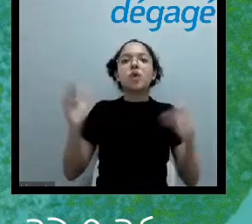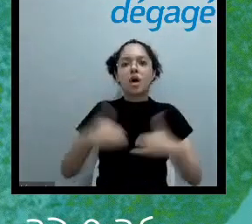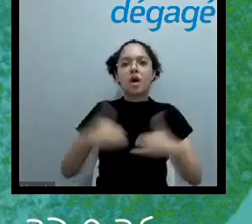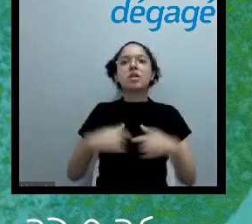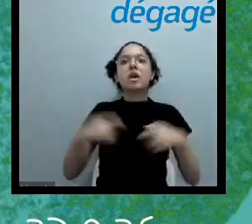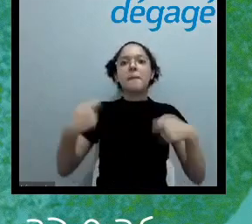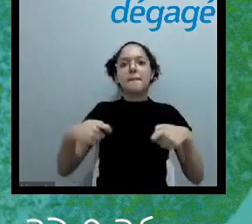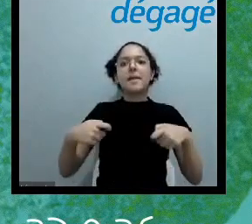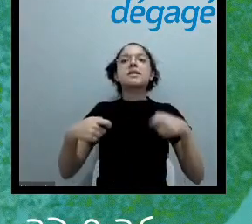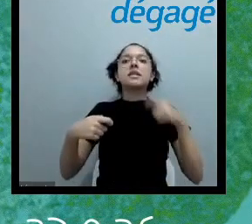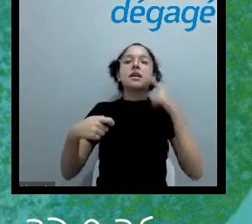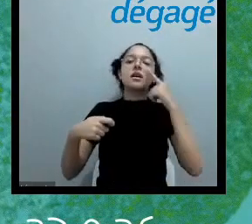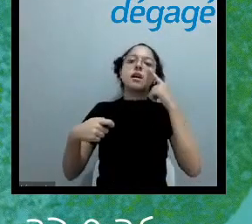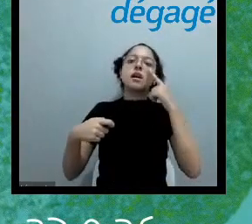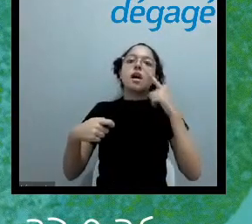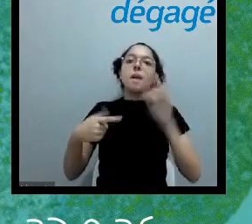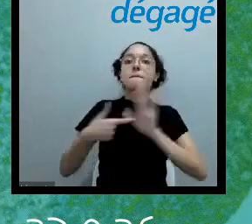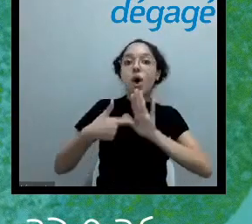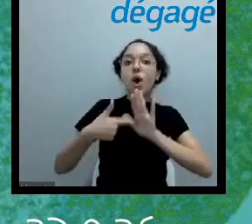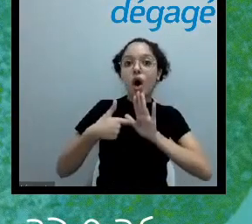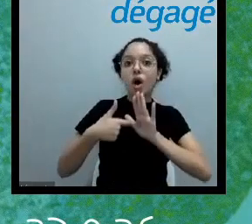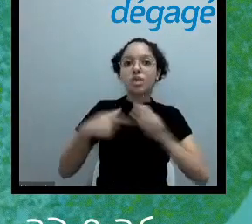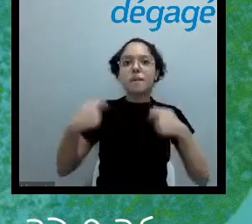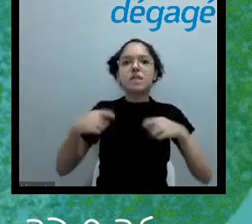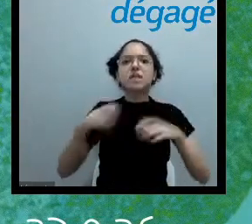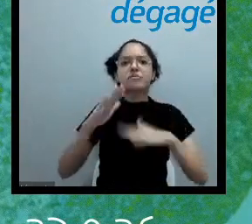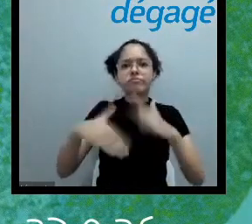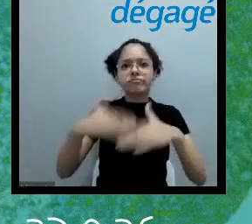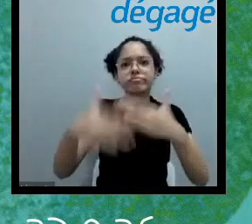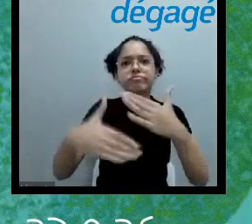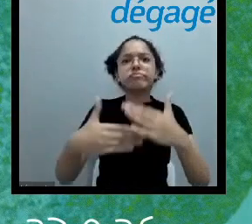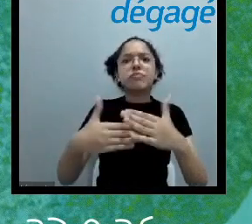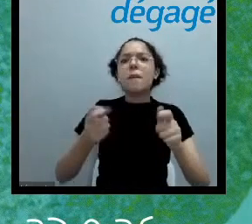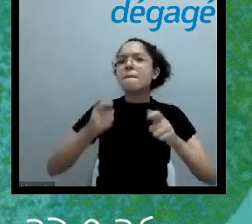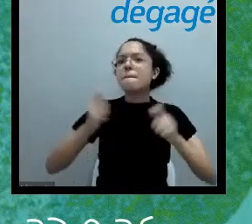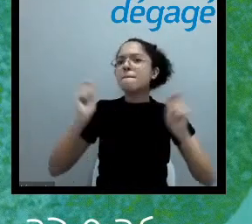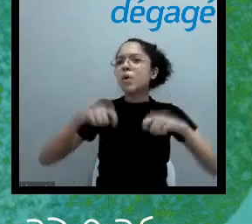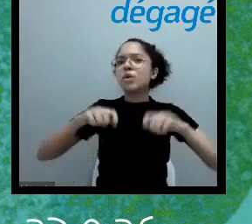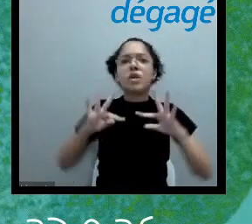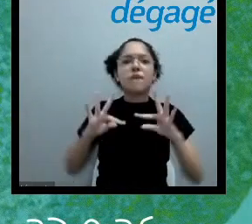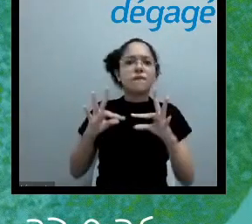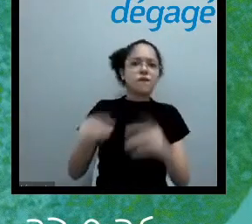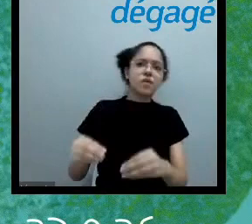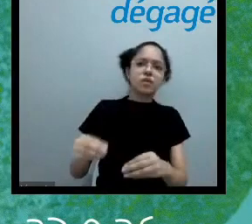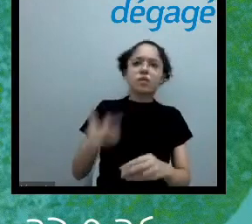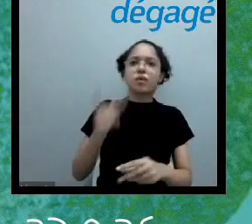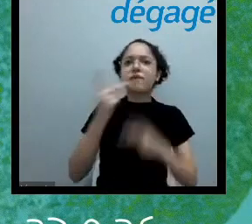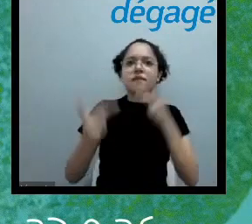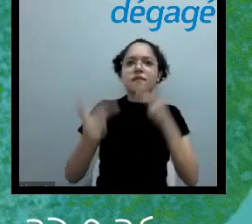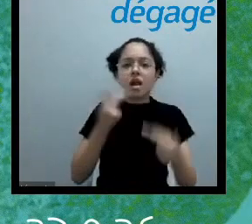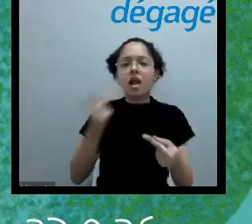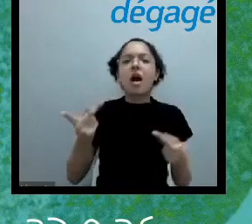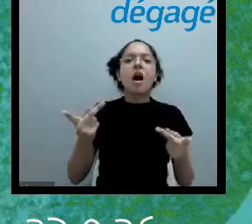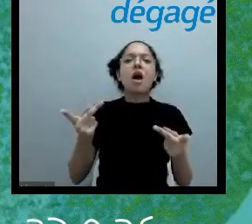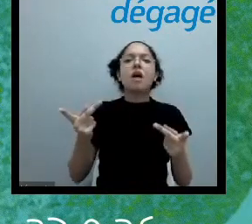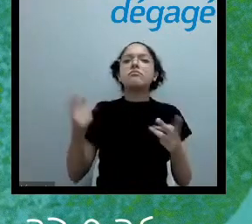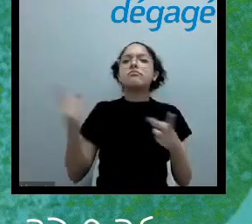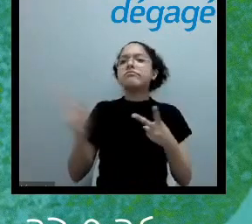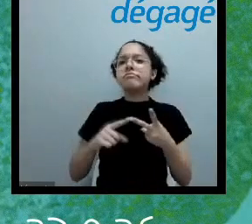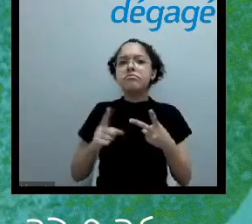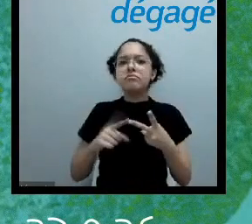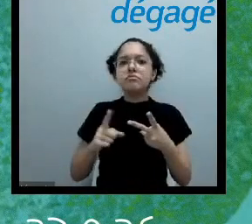aprender, estar no mundo de muito mais formas do que a ABNT, ou o currículo mínimo, ou qualquer matriz curricular, ou o capitalismo estão dizendo,